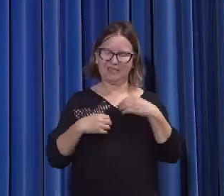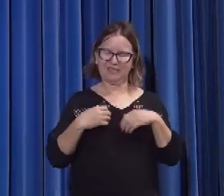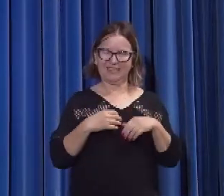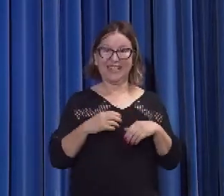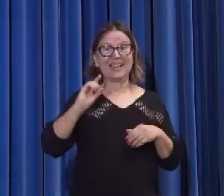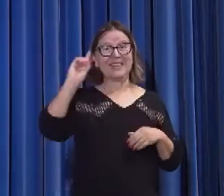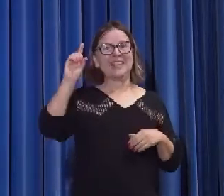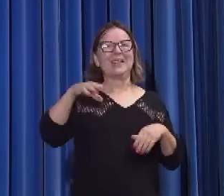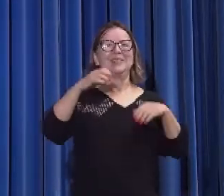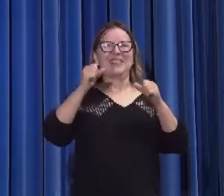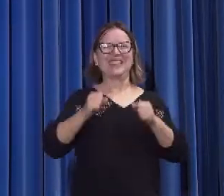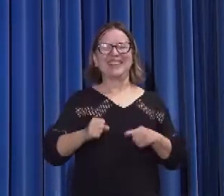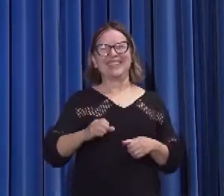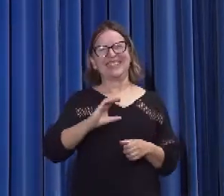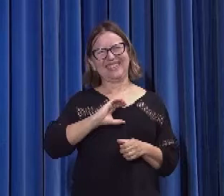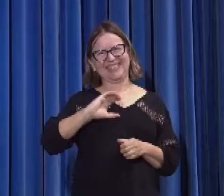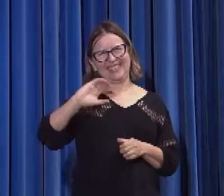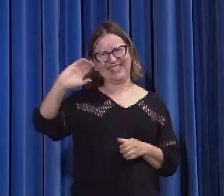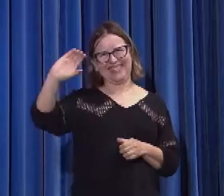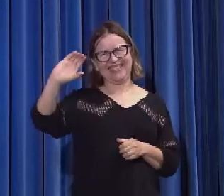podemos confiar.